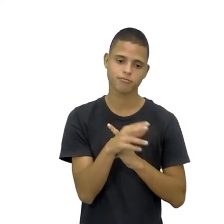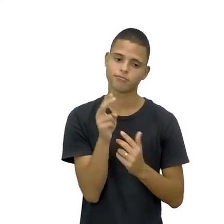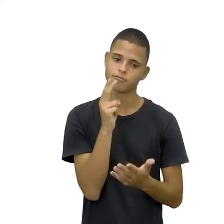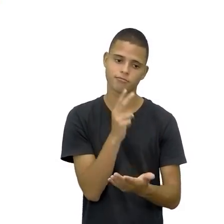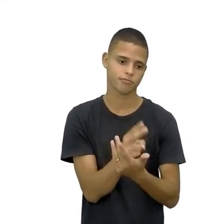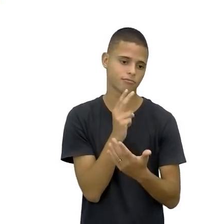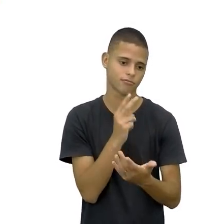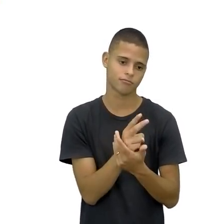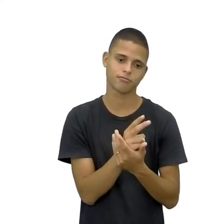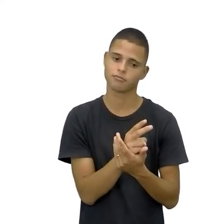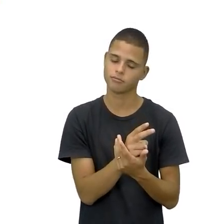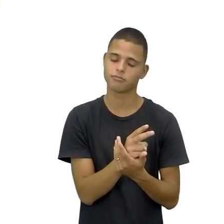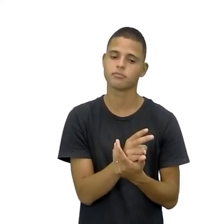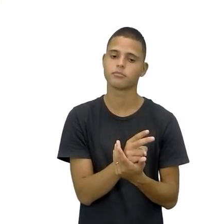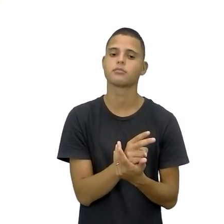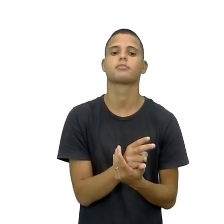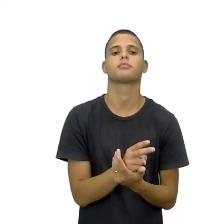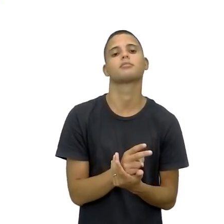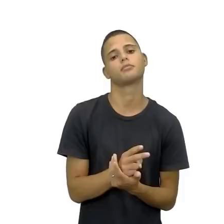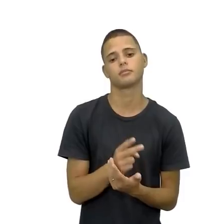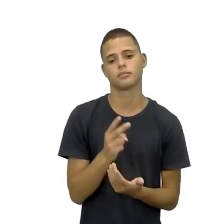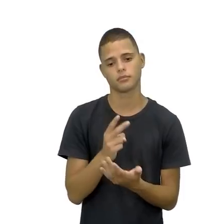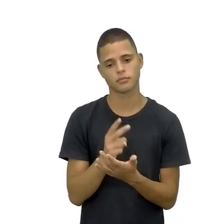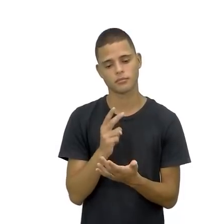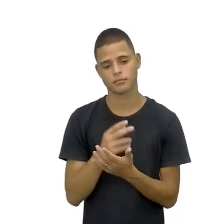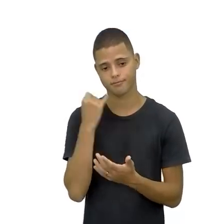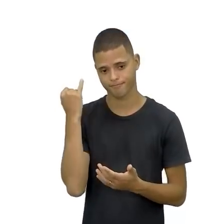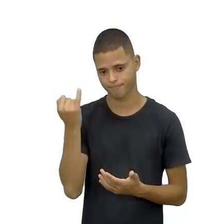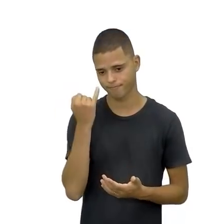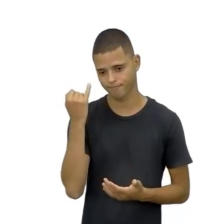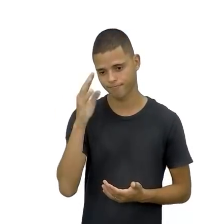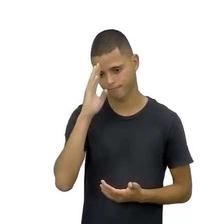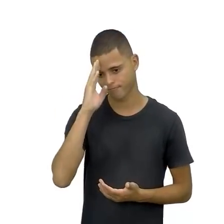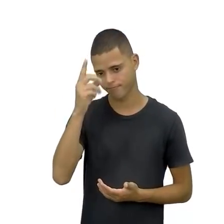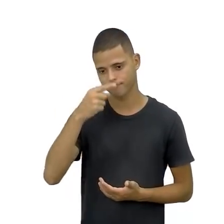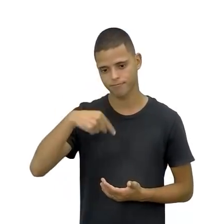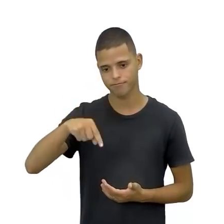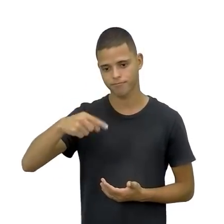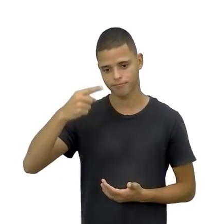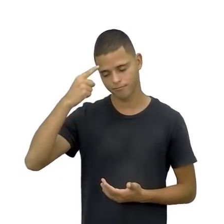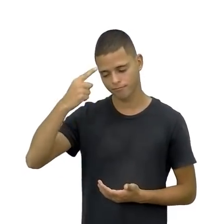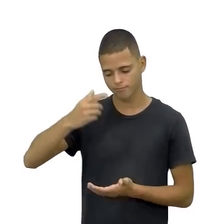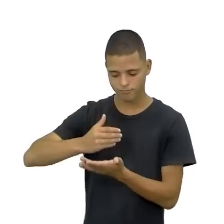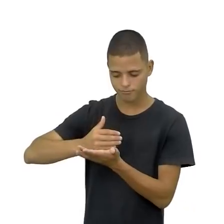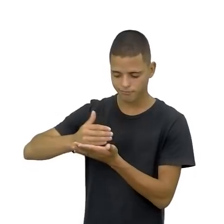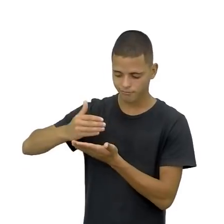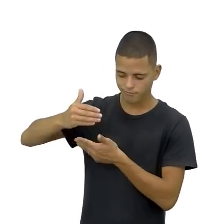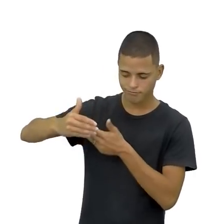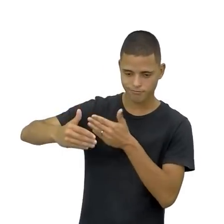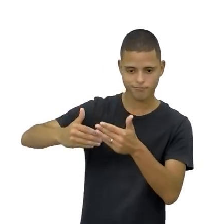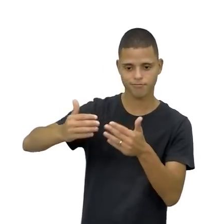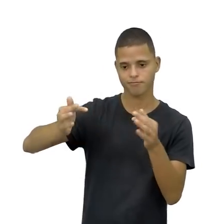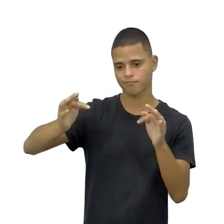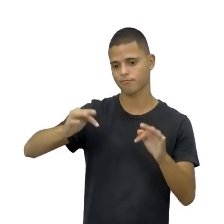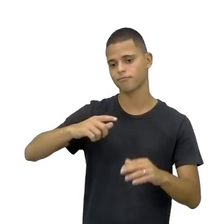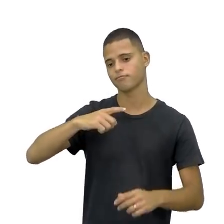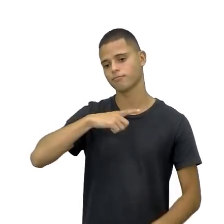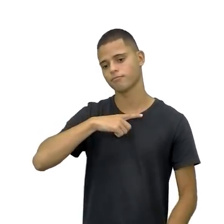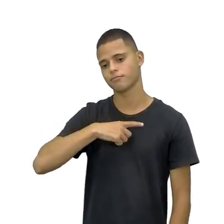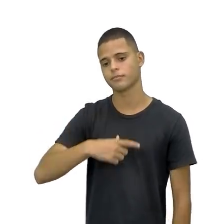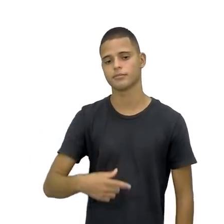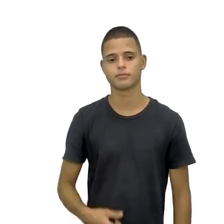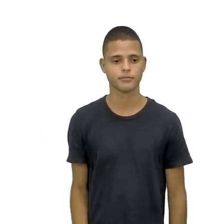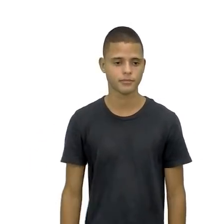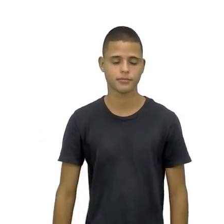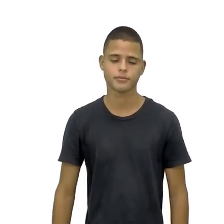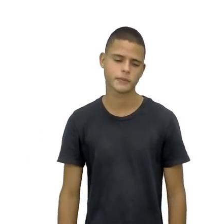É sempre pensar nessa ideia que eu acho que é fundamental também quando nós pensamos nisso. Quando nós pensamos